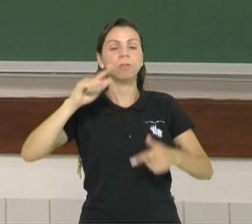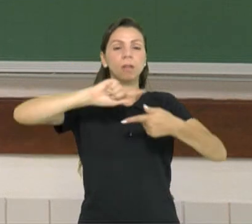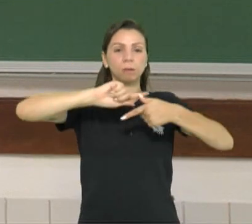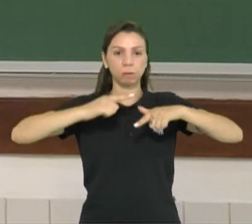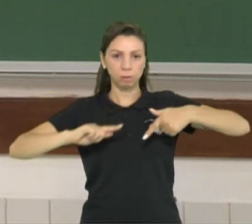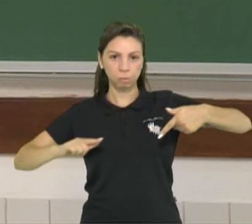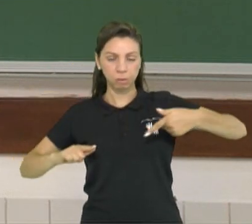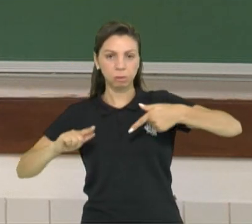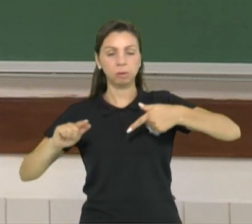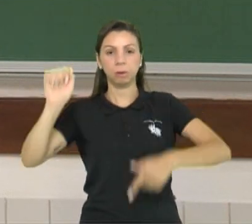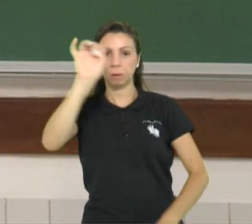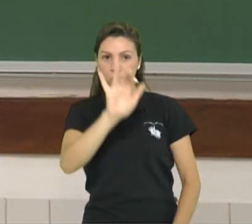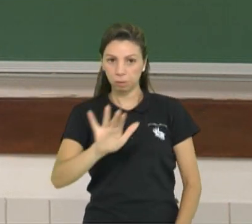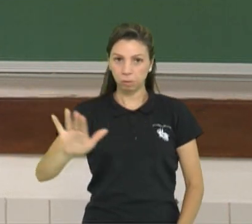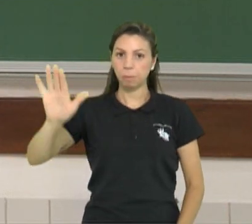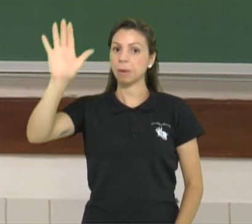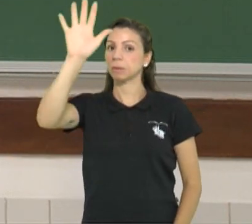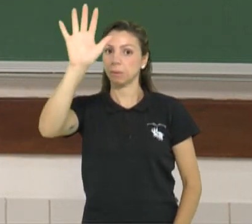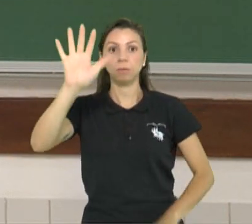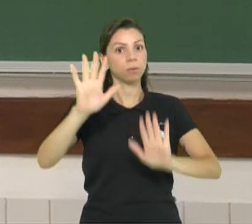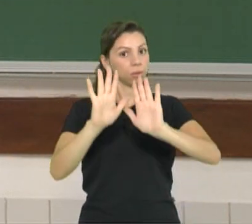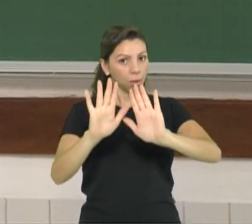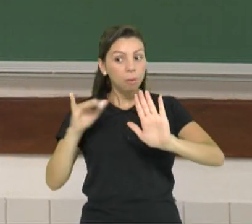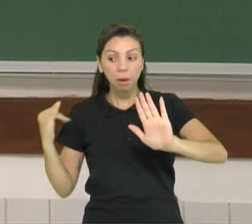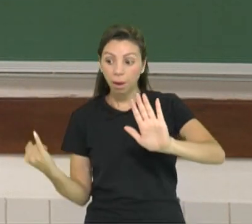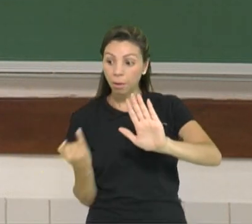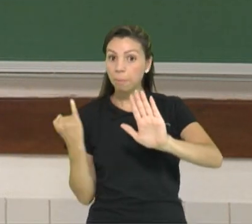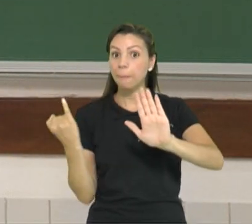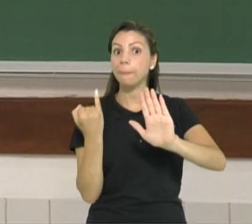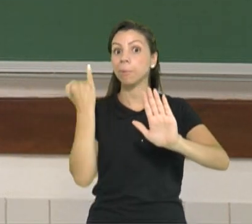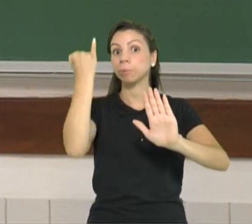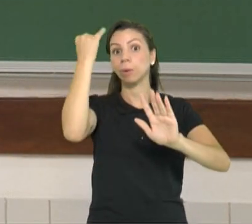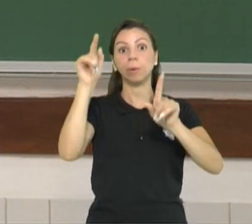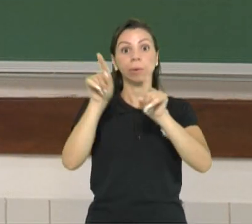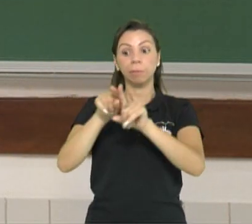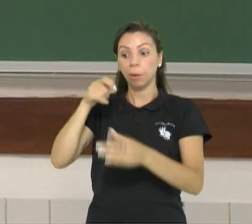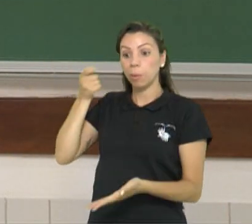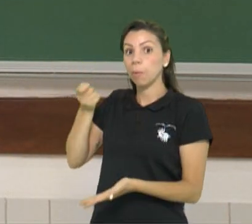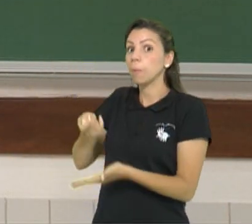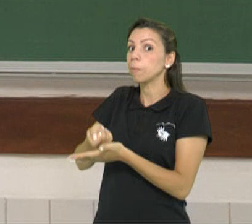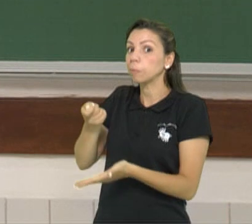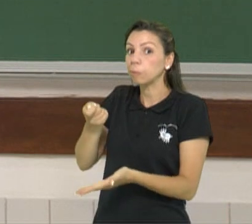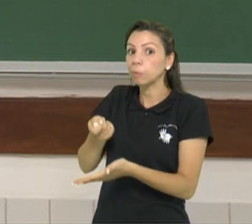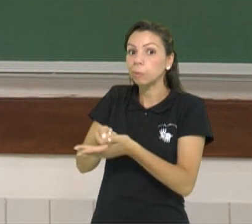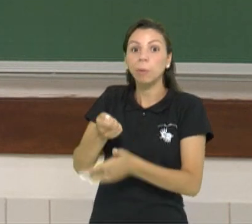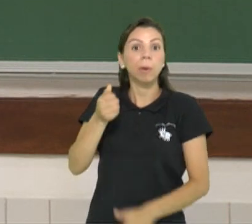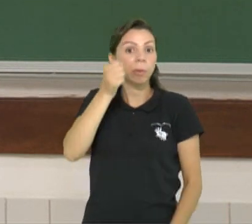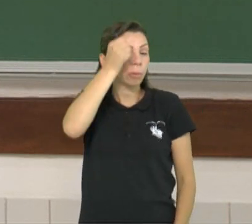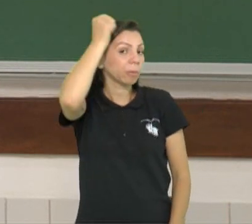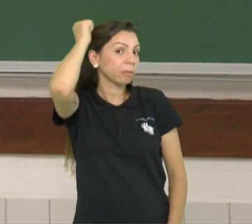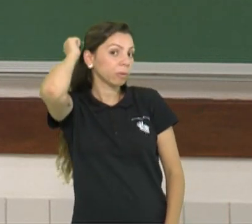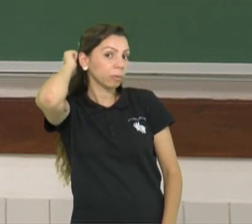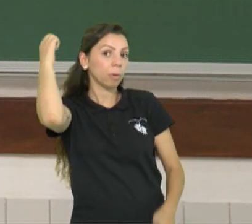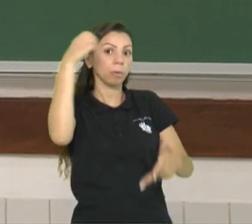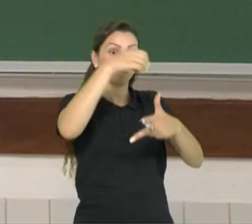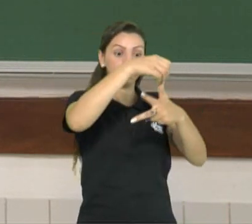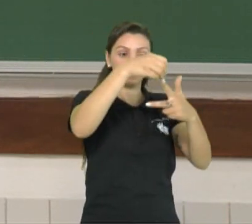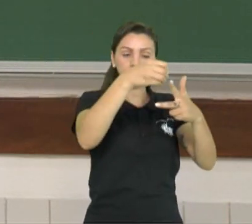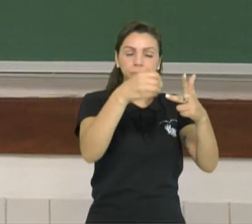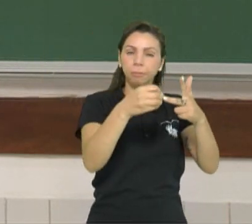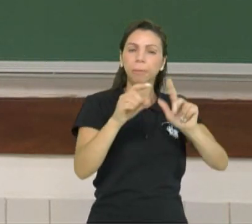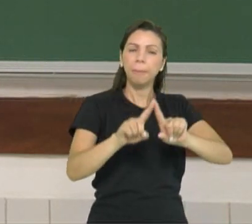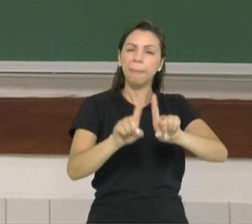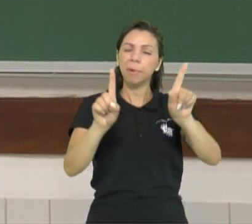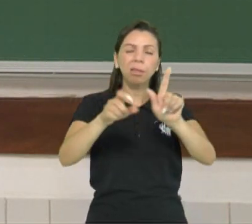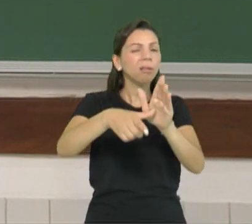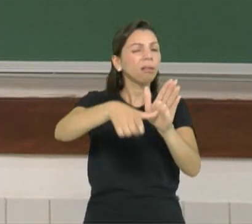geometria espacial é bastante importante e muito cobrado, tanto nos vestibulares quanto no Enem. Mas antes da gente falar